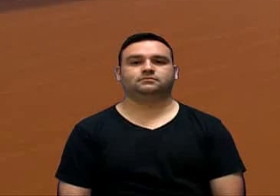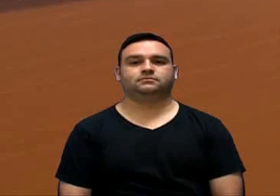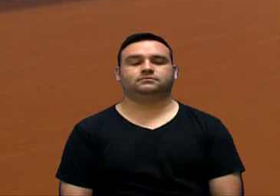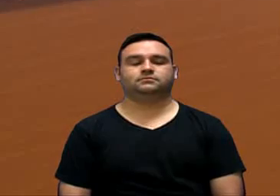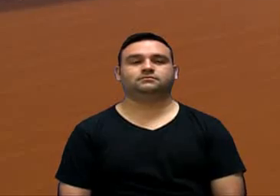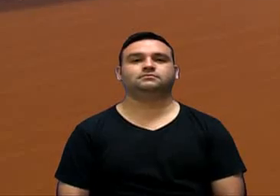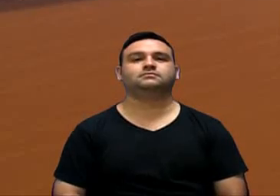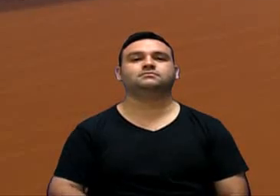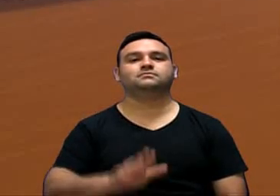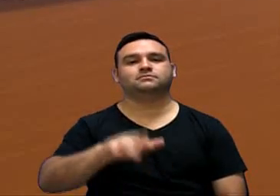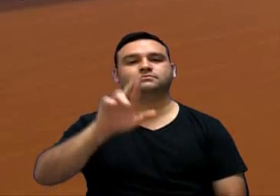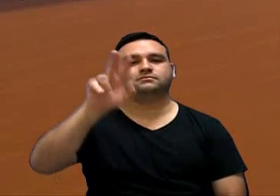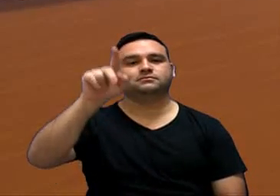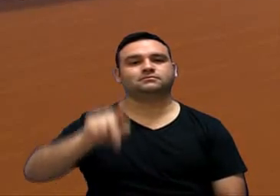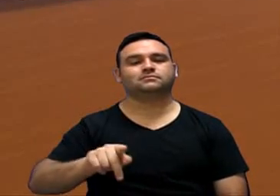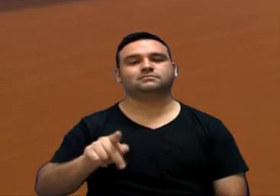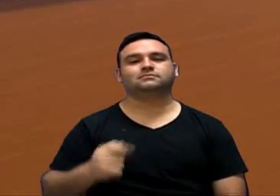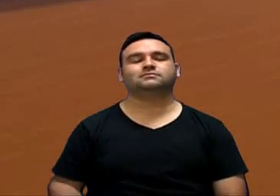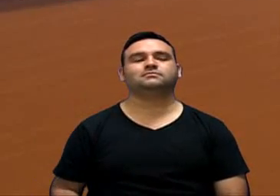Senhor presidente,